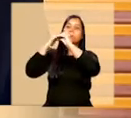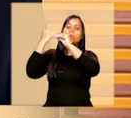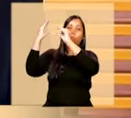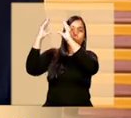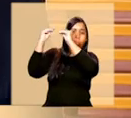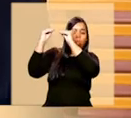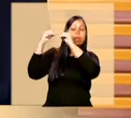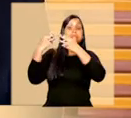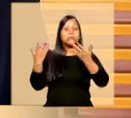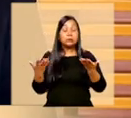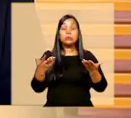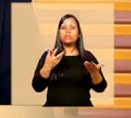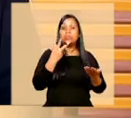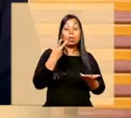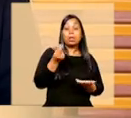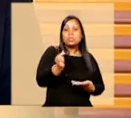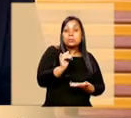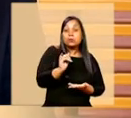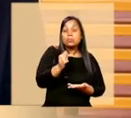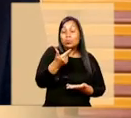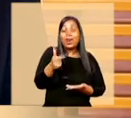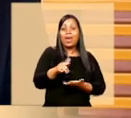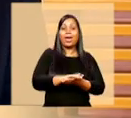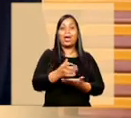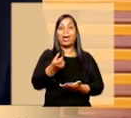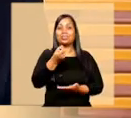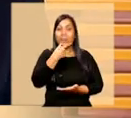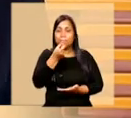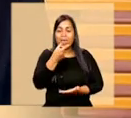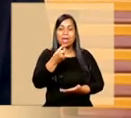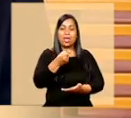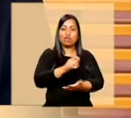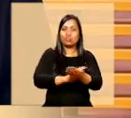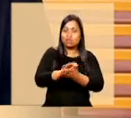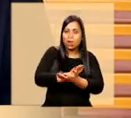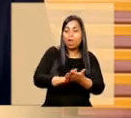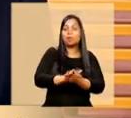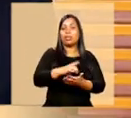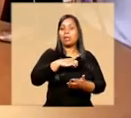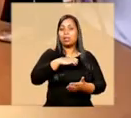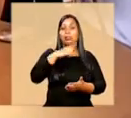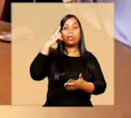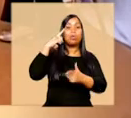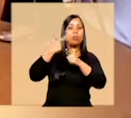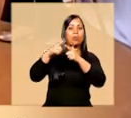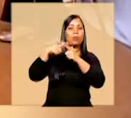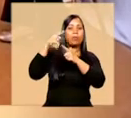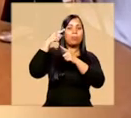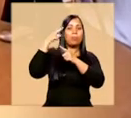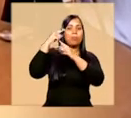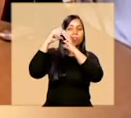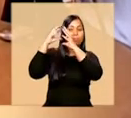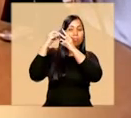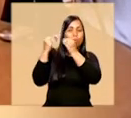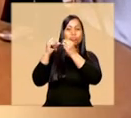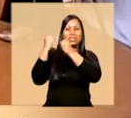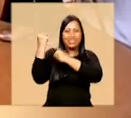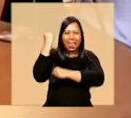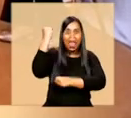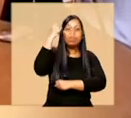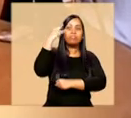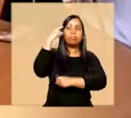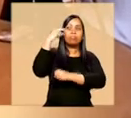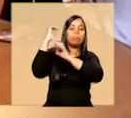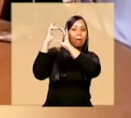tem que excluir alguns fatores, por exemplo, que ele não esteja com sedação, né? Que realmente ele tenha uma lesão encefálica, né, cerebral muito